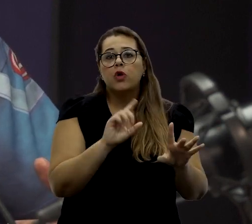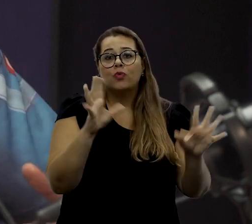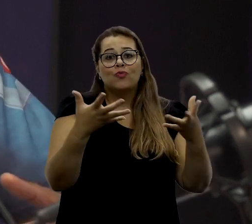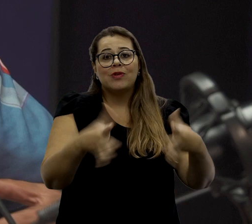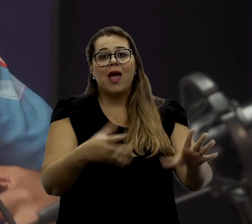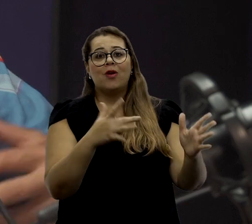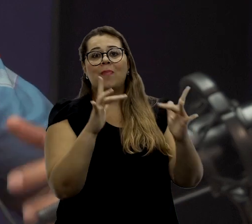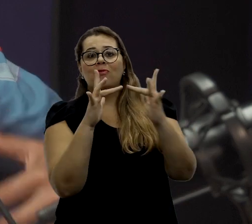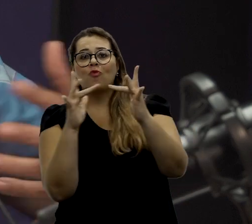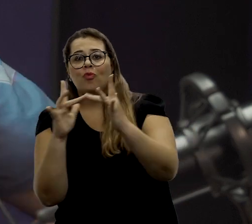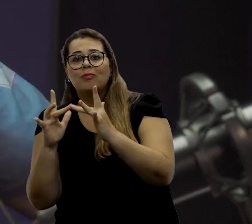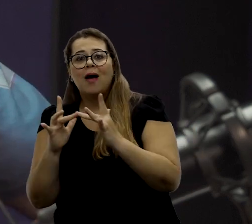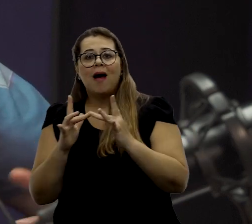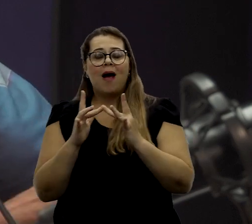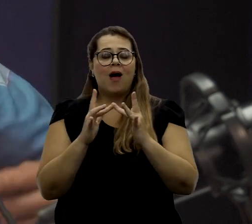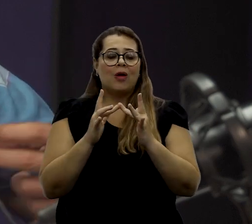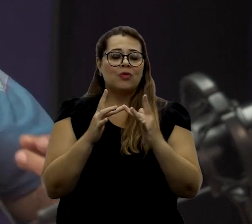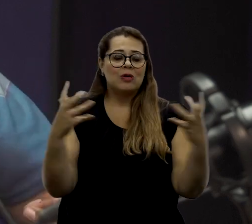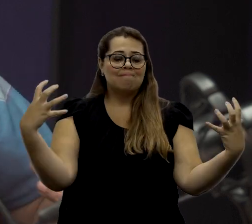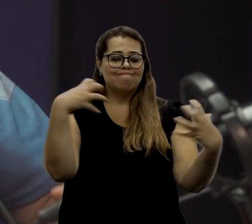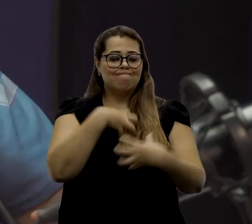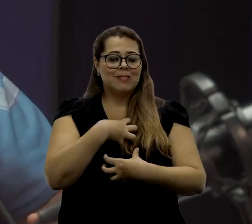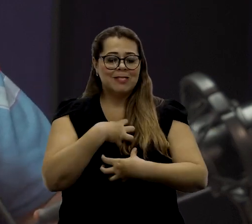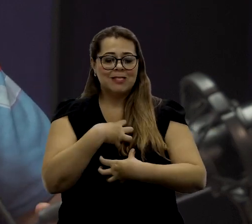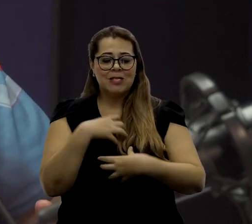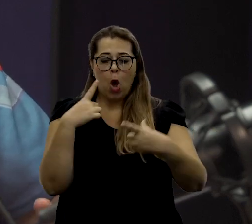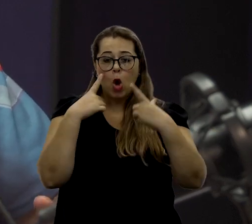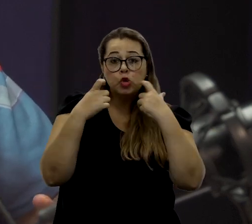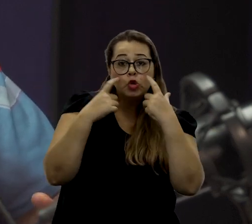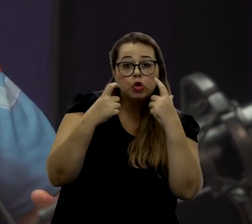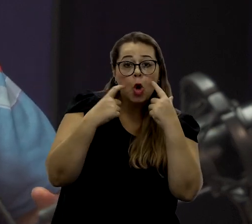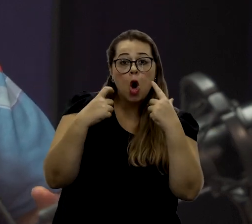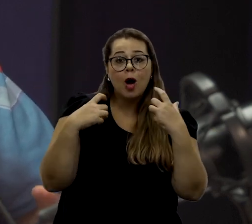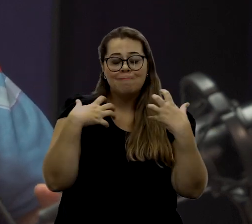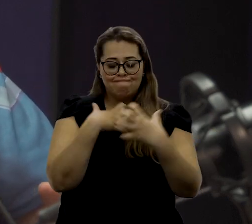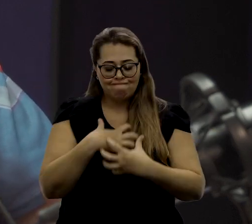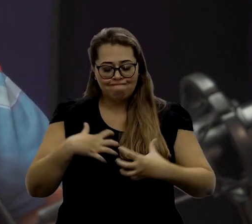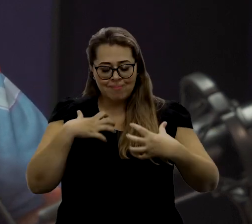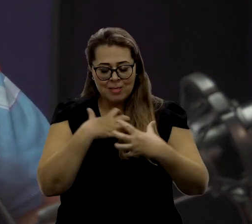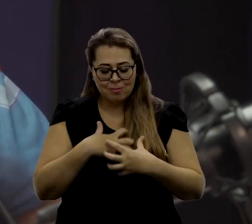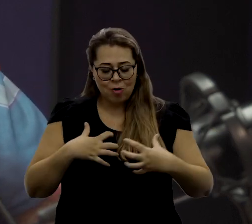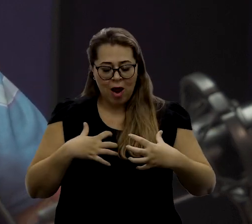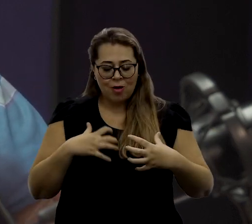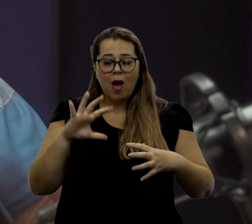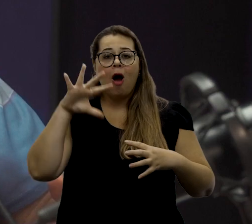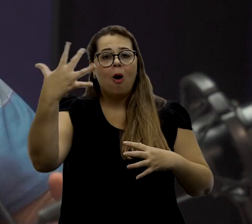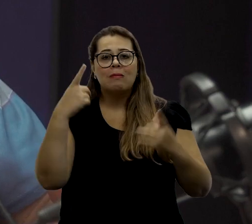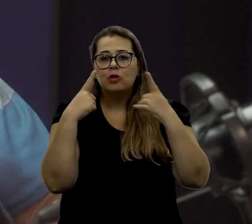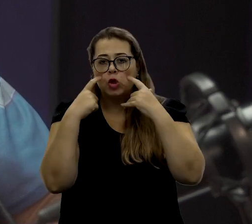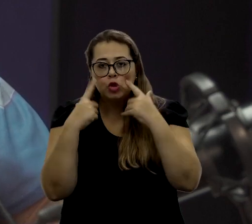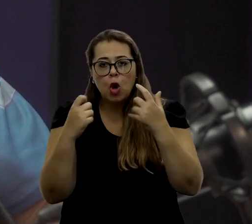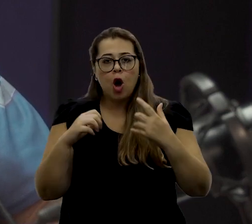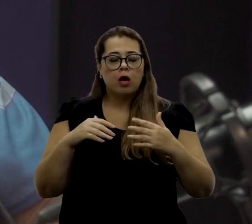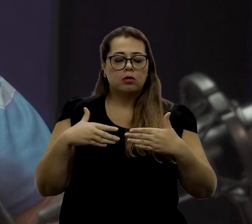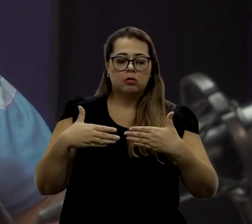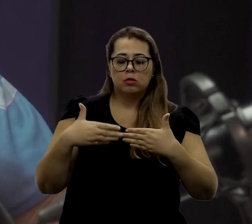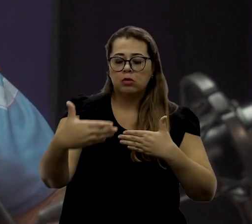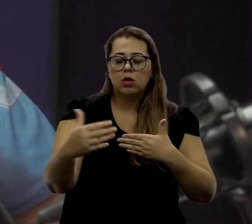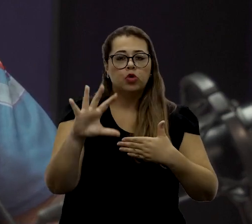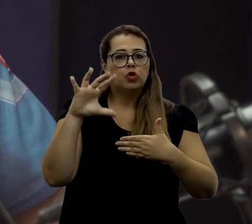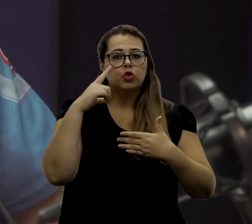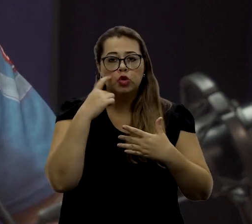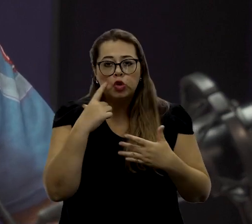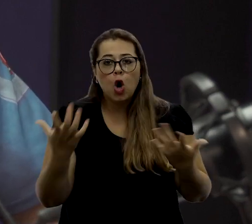né? Qualquer coisinha chora, se sente magoado. Eu sempre digo que hoje em dia, gente, nesse mundo moderno que nós